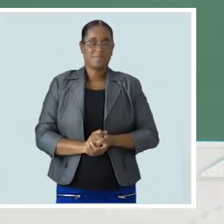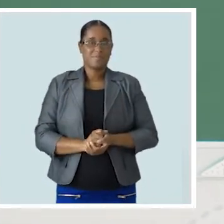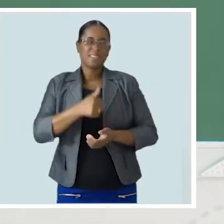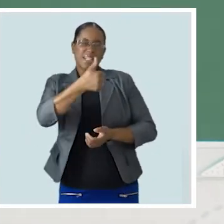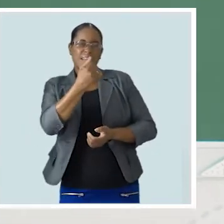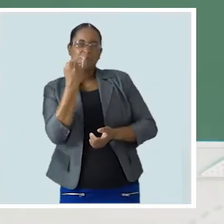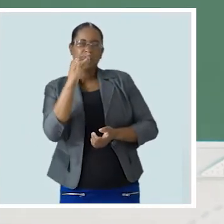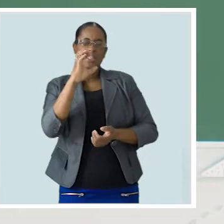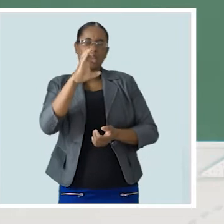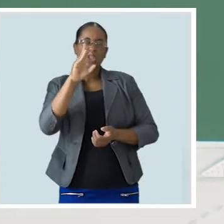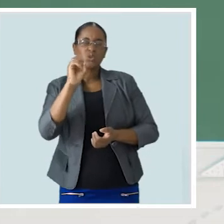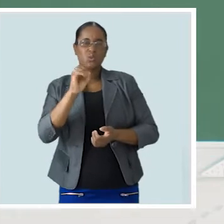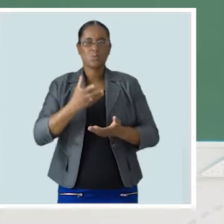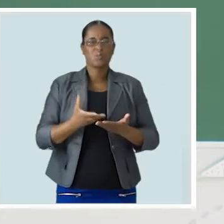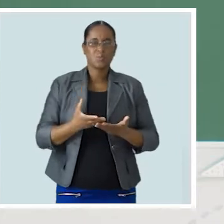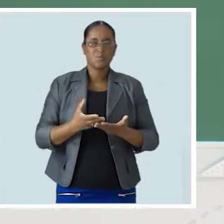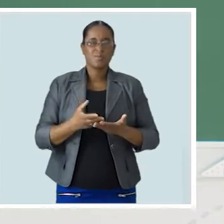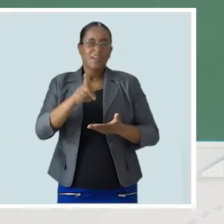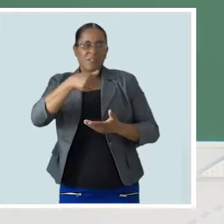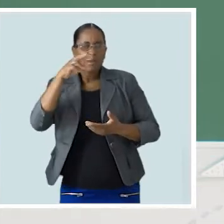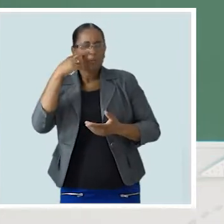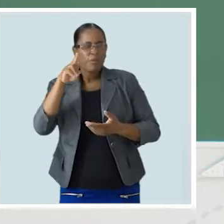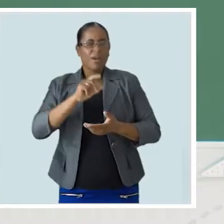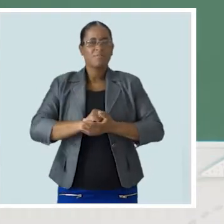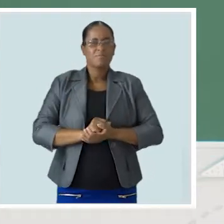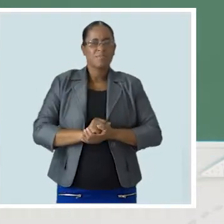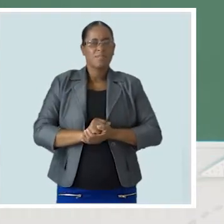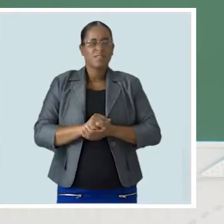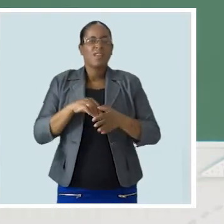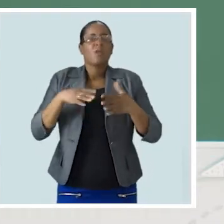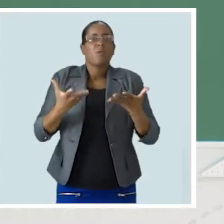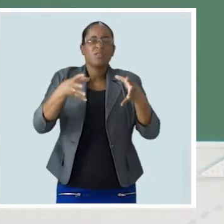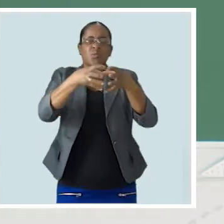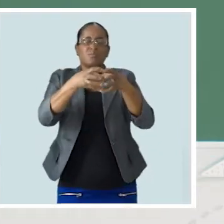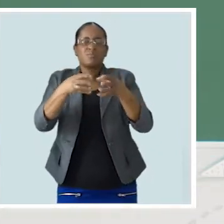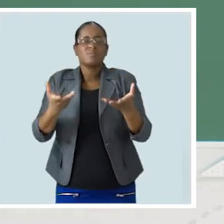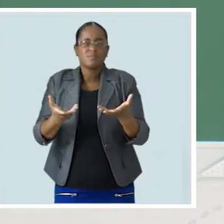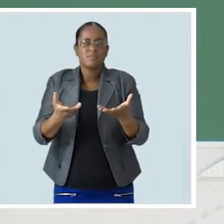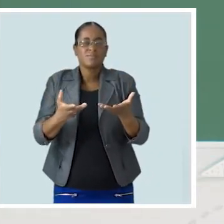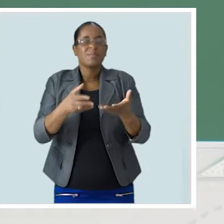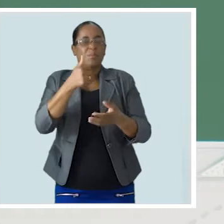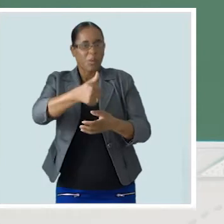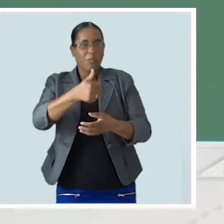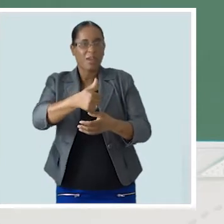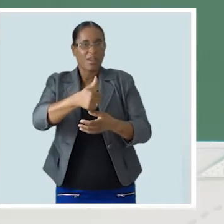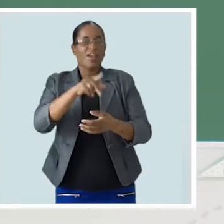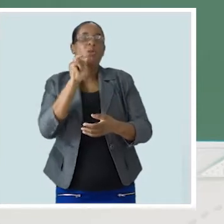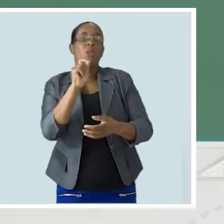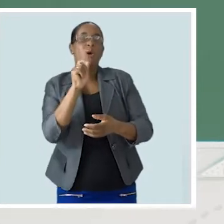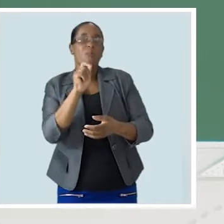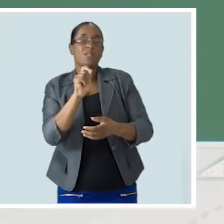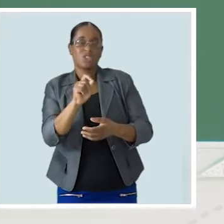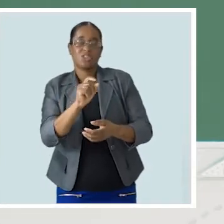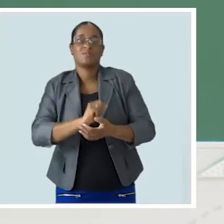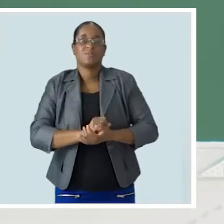Bicho. Vamos ver. Bicho pertence a que classe? Muito bem. Nomes.